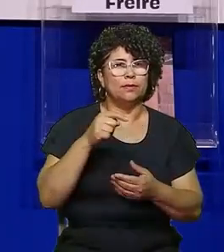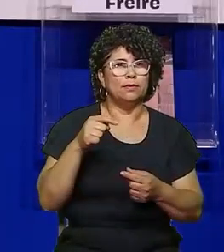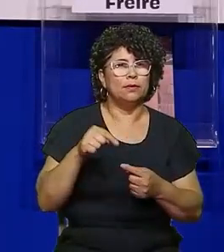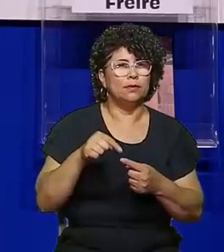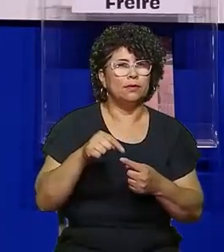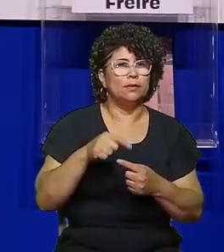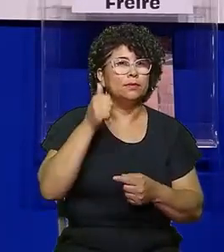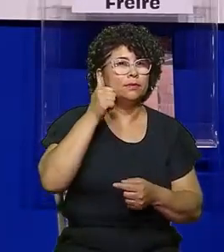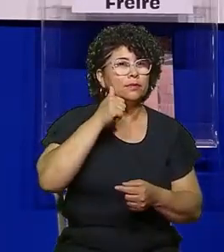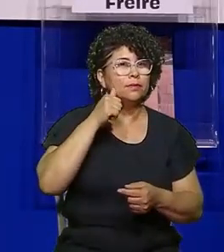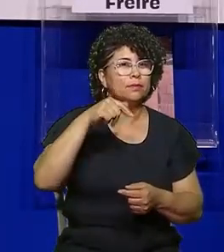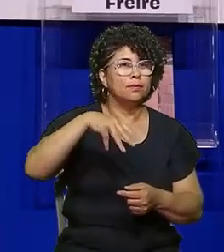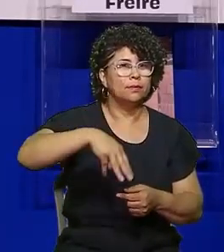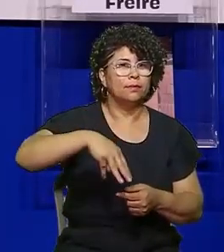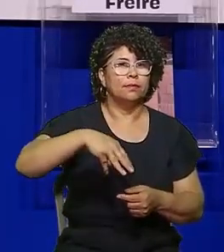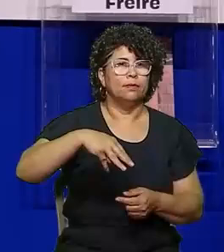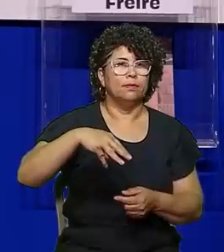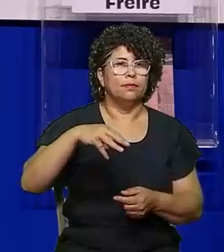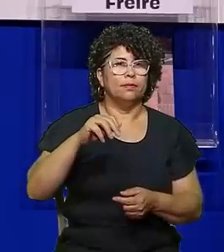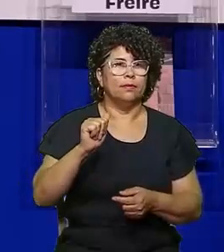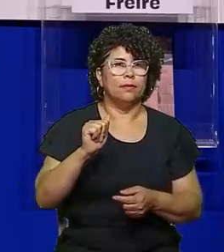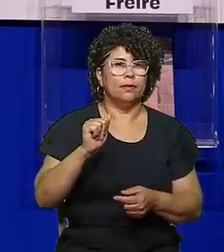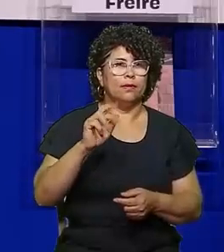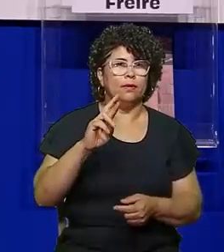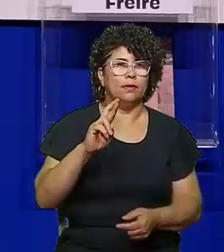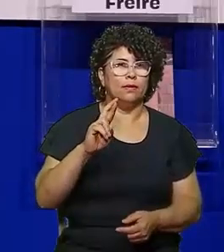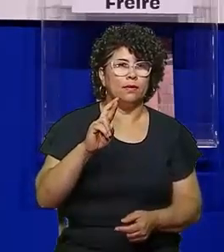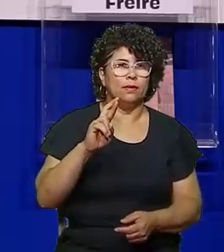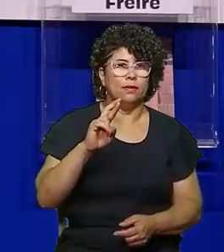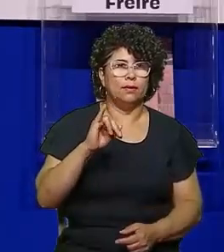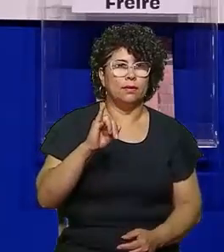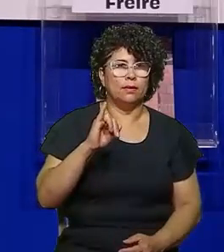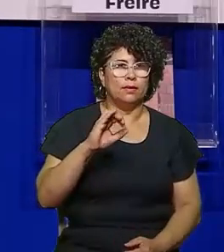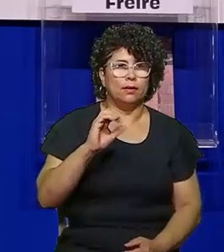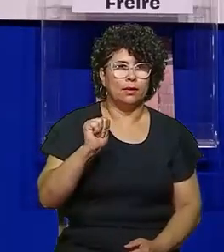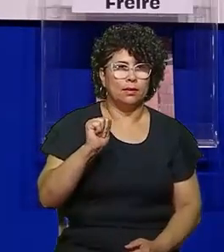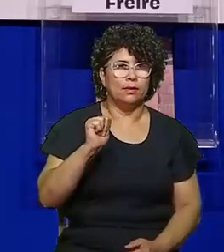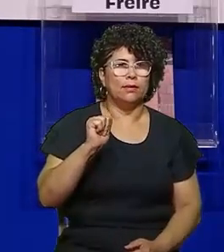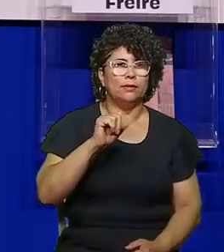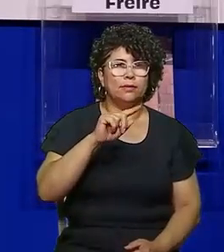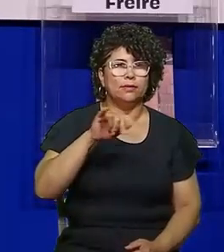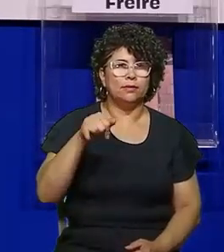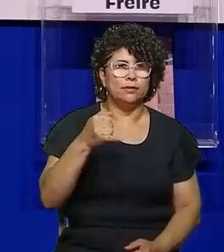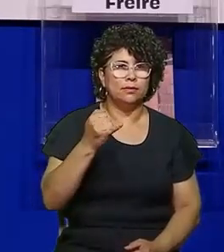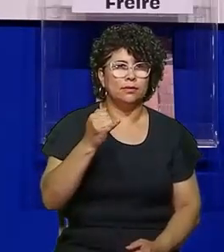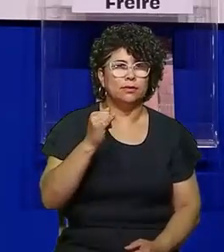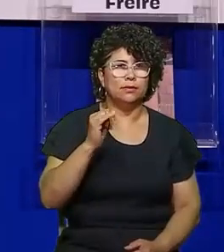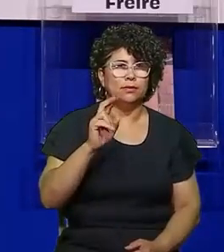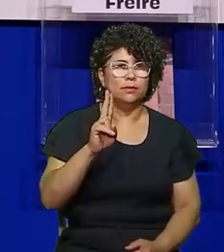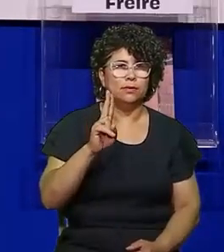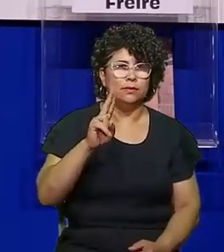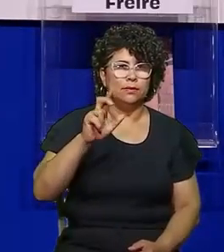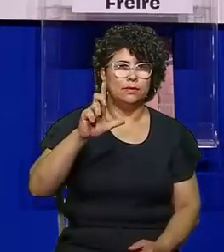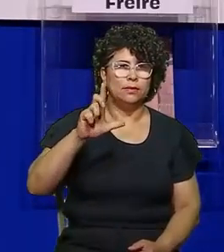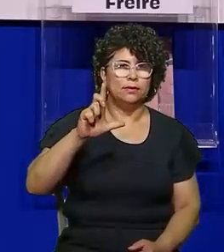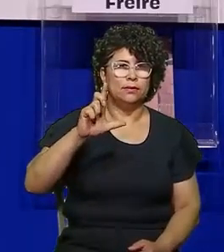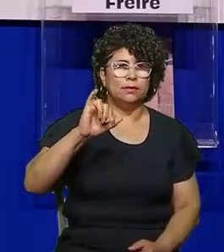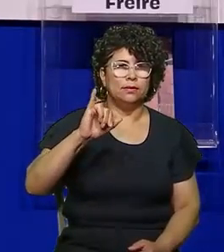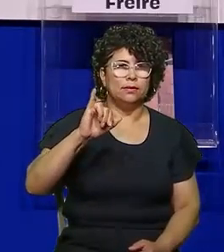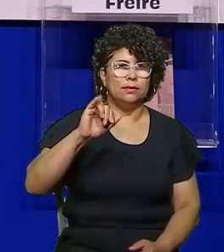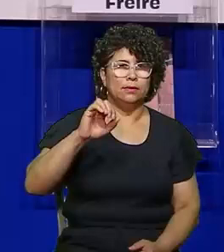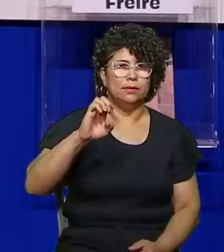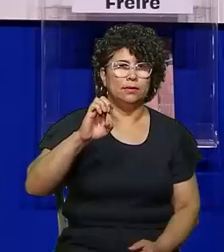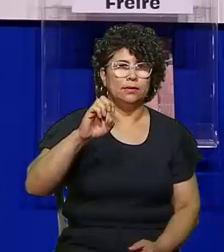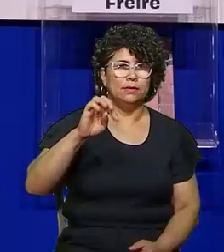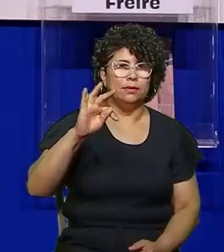Busca, novela, uma edição da livraria José Olímpio Editora. Maria Julieta era filha de Carlos